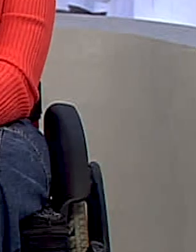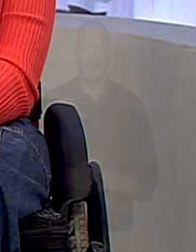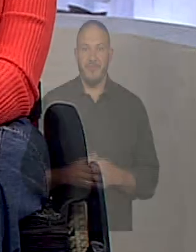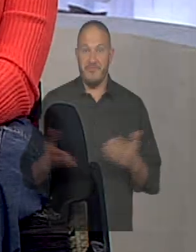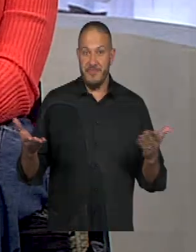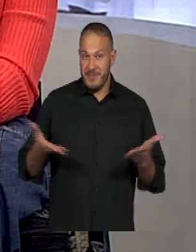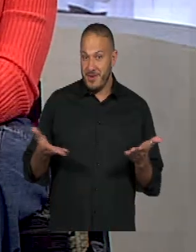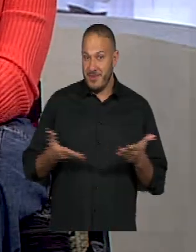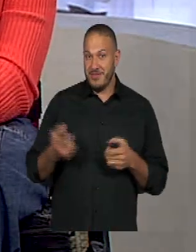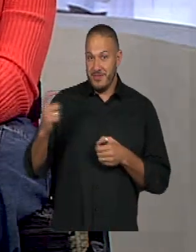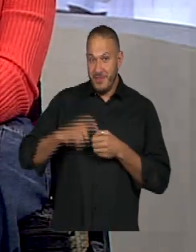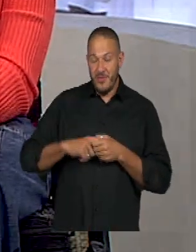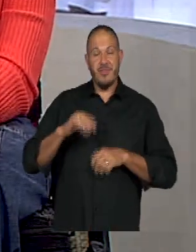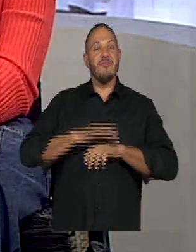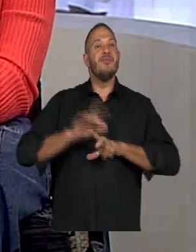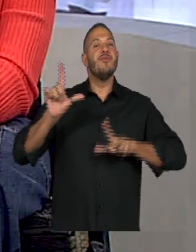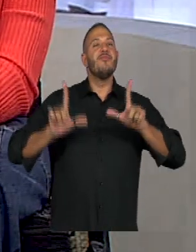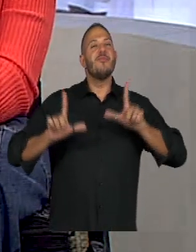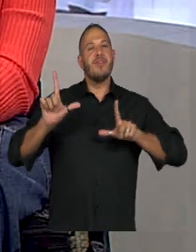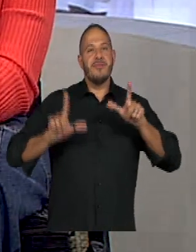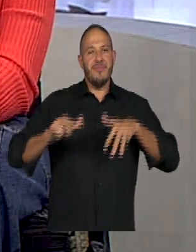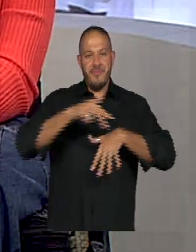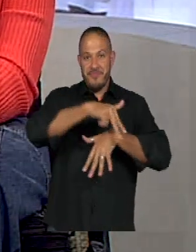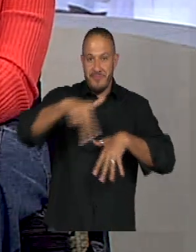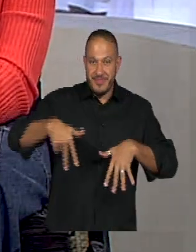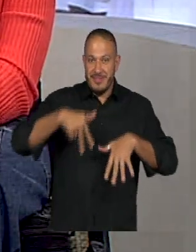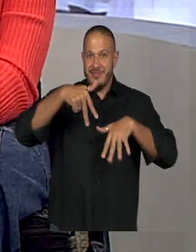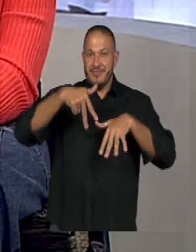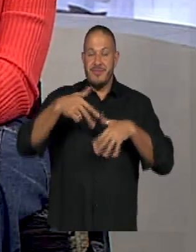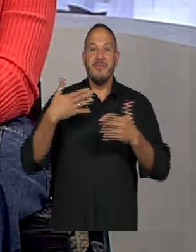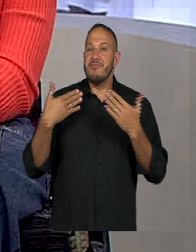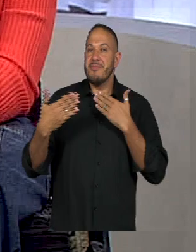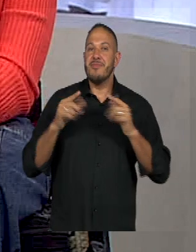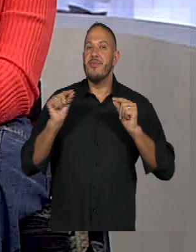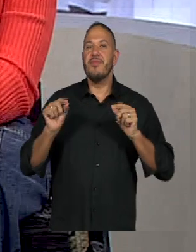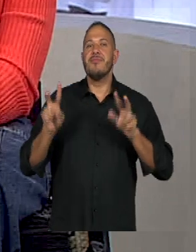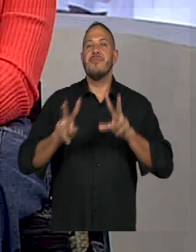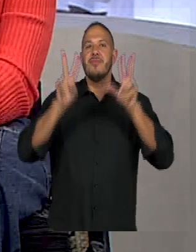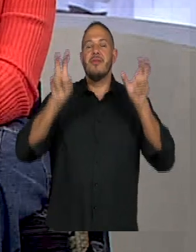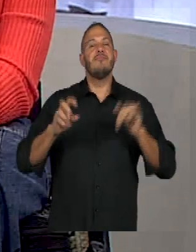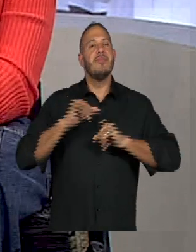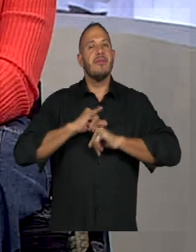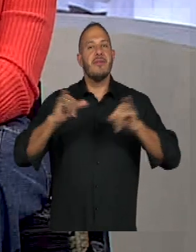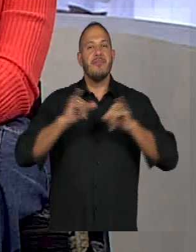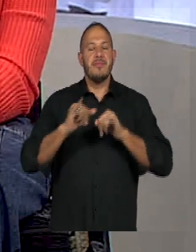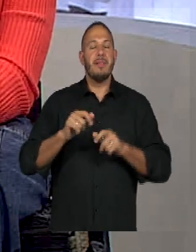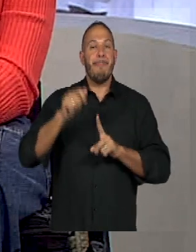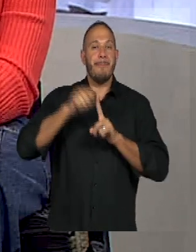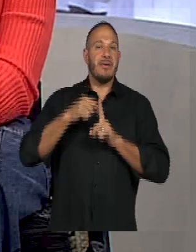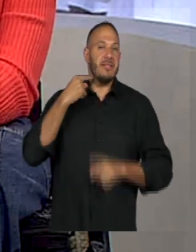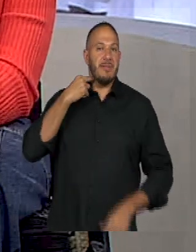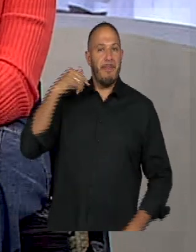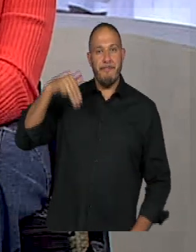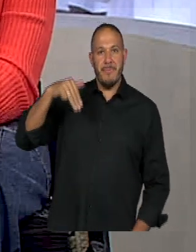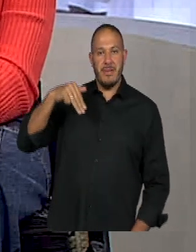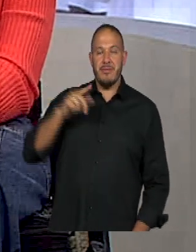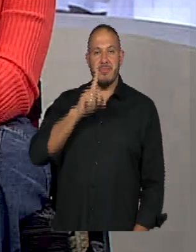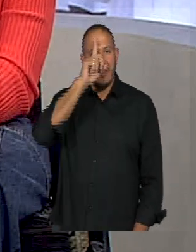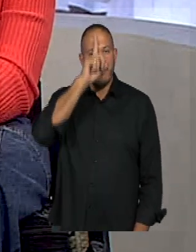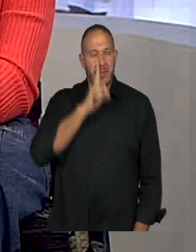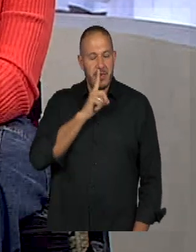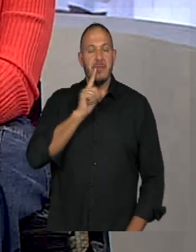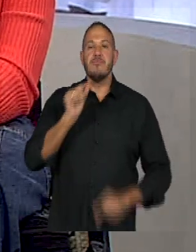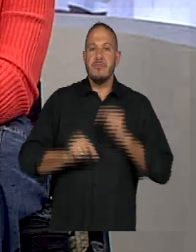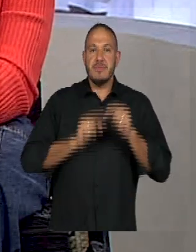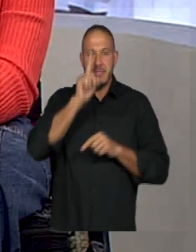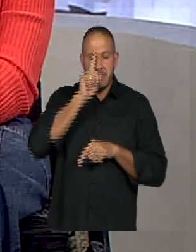Estamos de volta com o programa Diversidade e o papo hoje é sobre a campanha Maio Amarelo e os riscos de